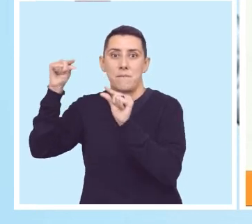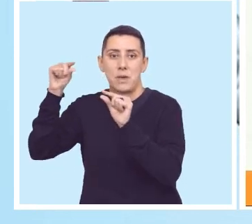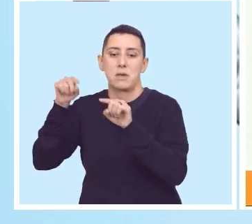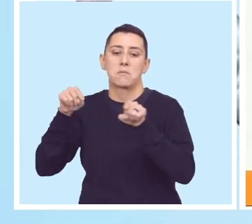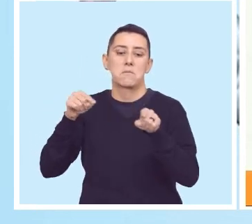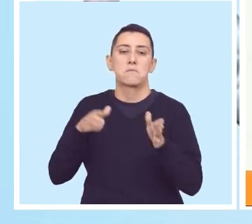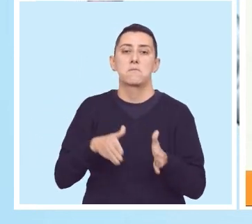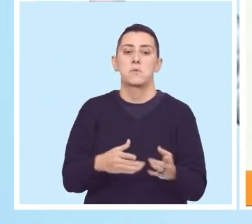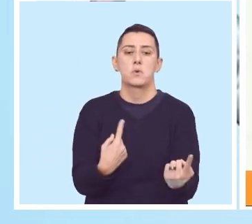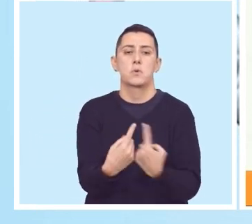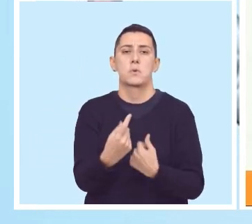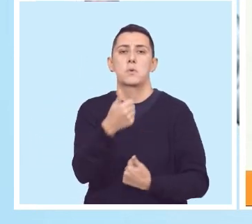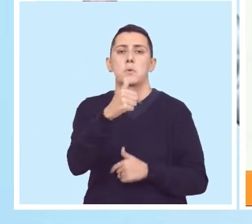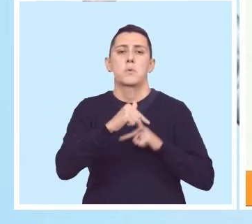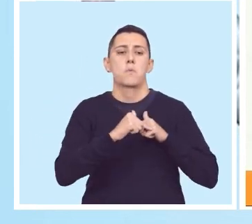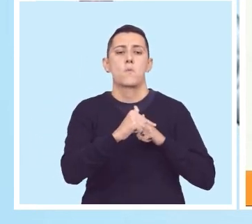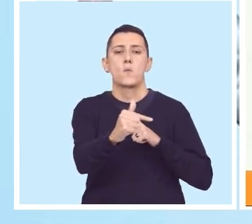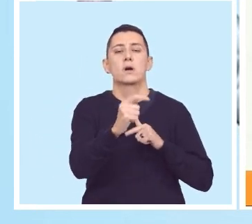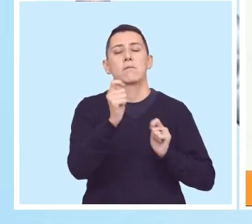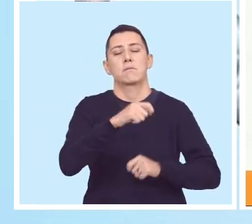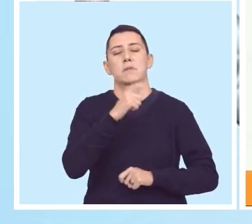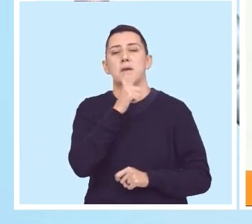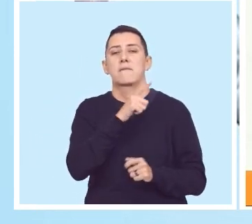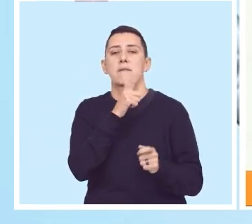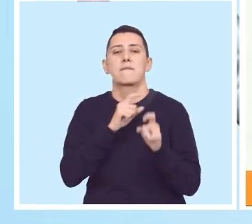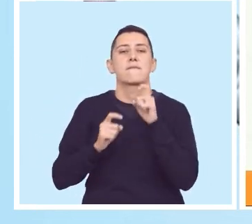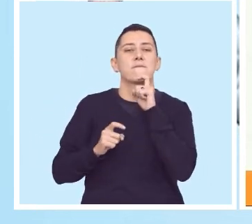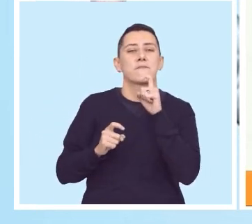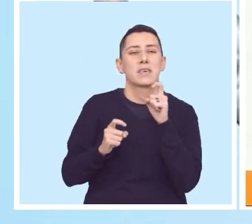mostrar a incidência